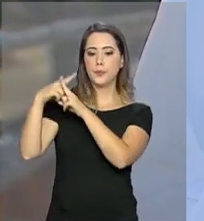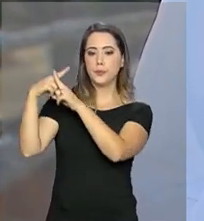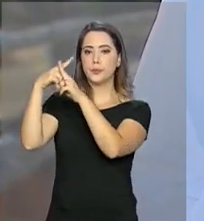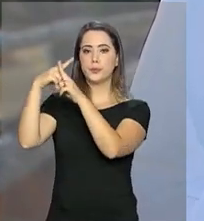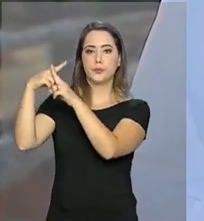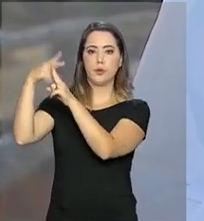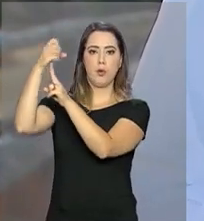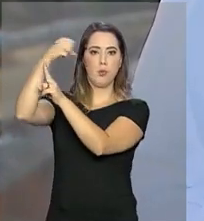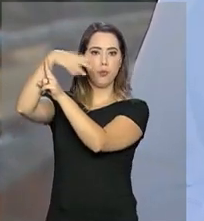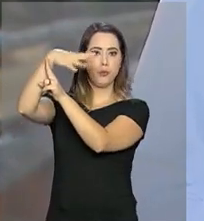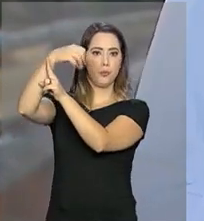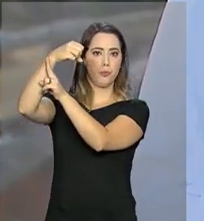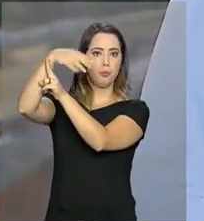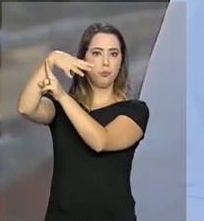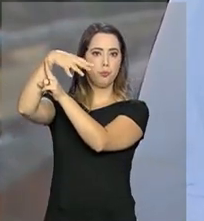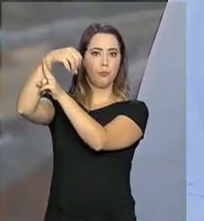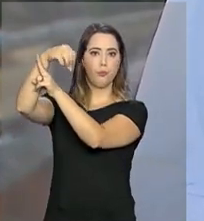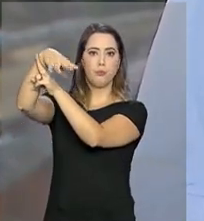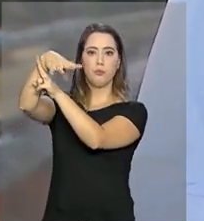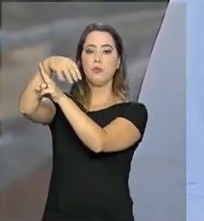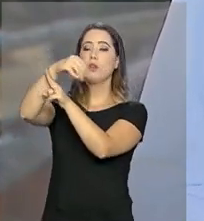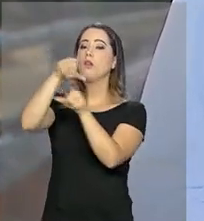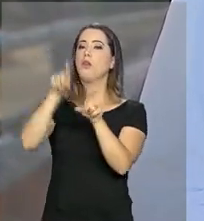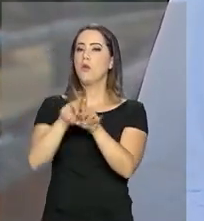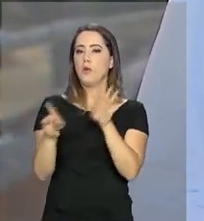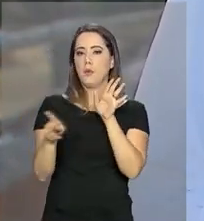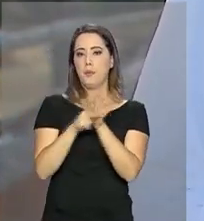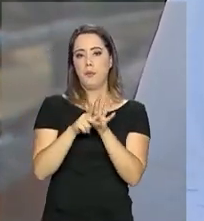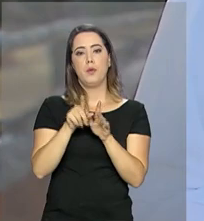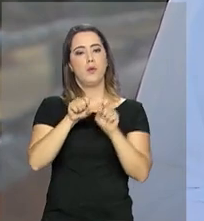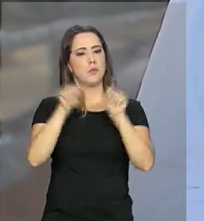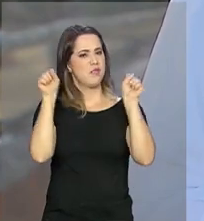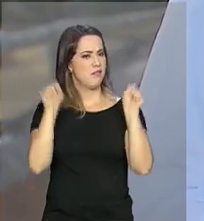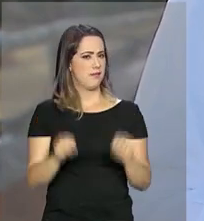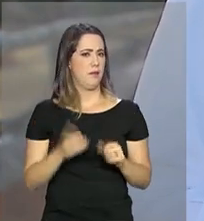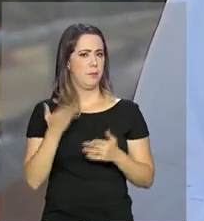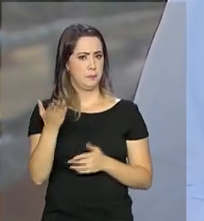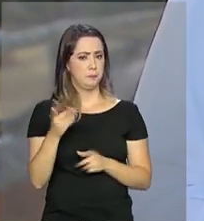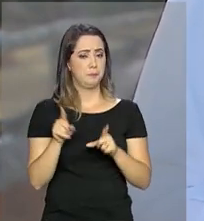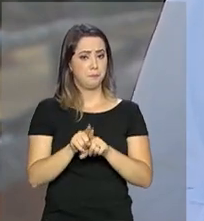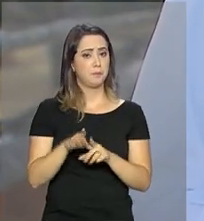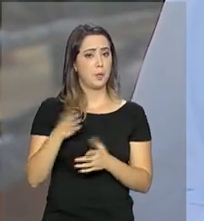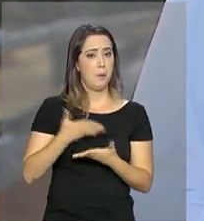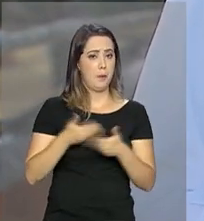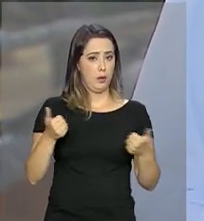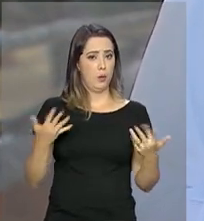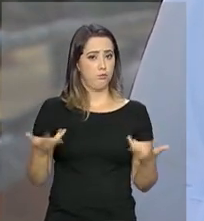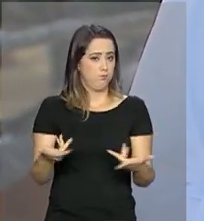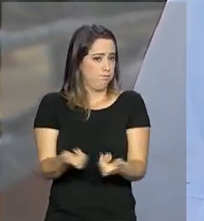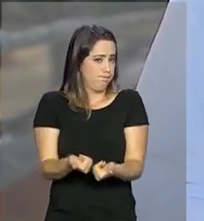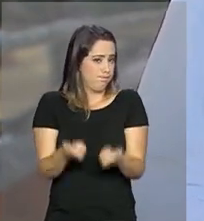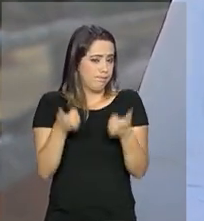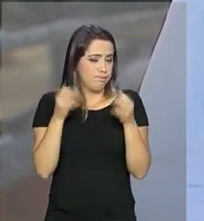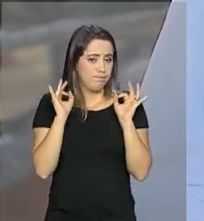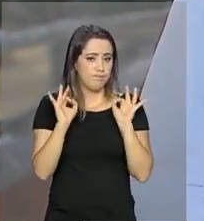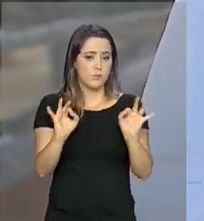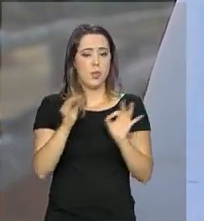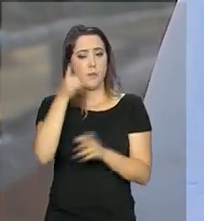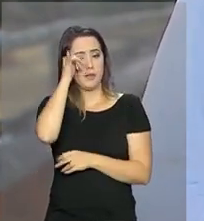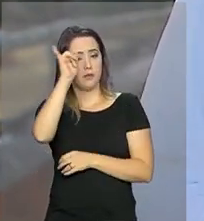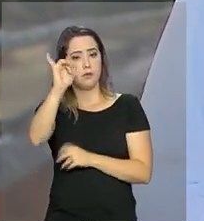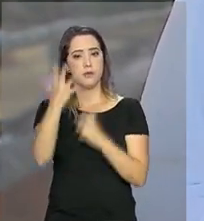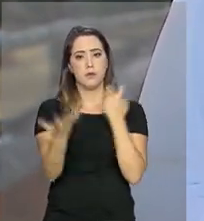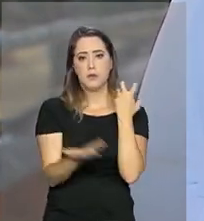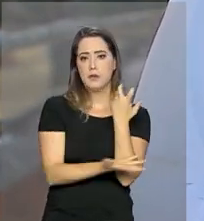espaciais o inpe utilizando o sistema prodes isso vai aumentar a eficácia da prevenção e do